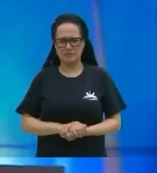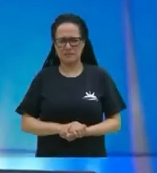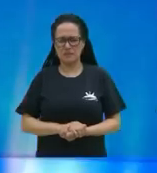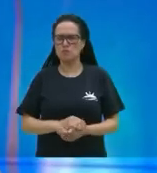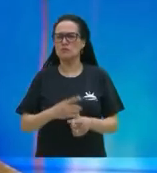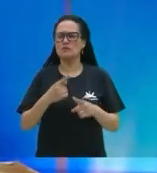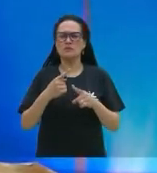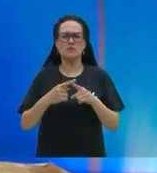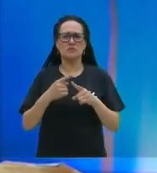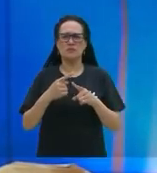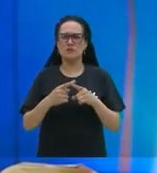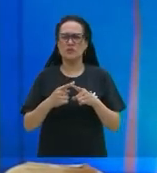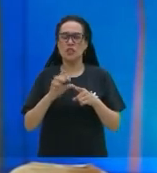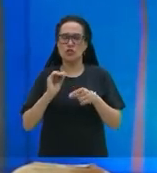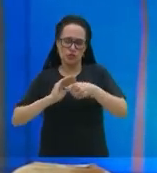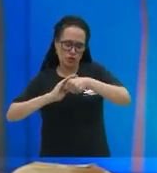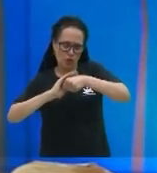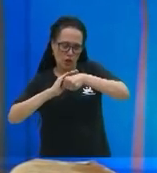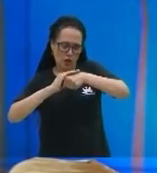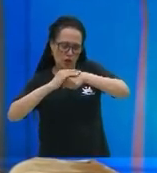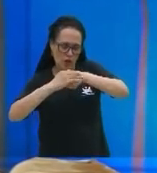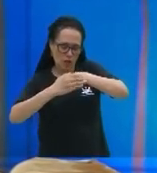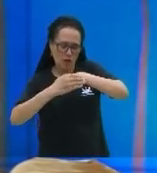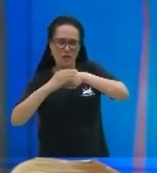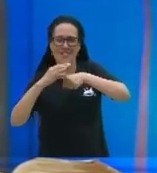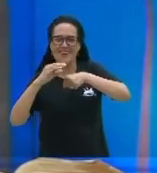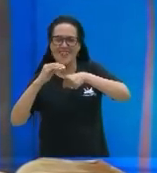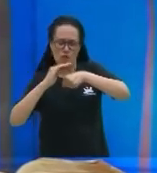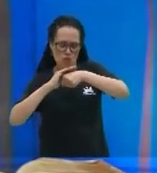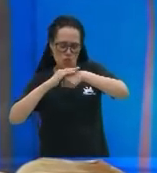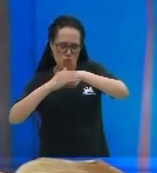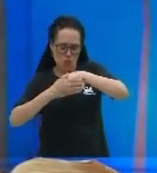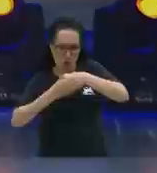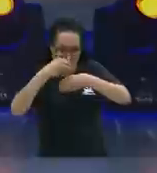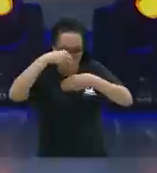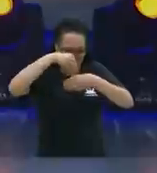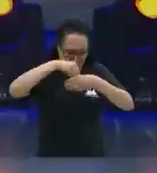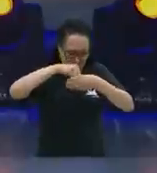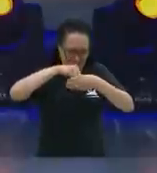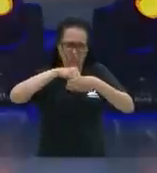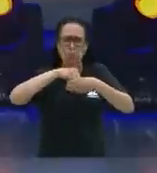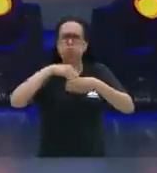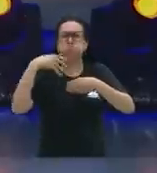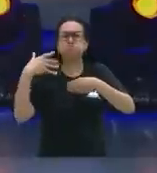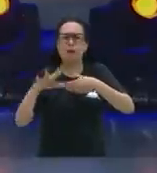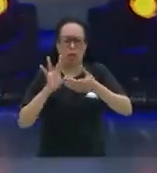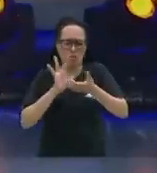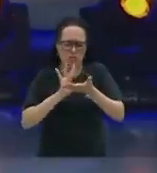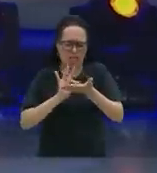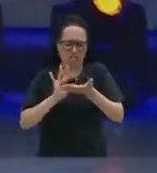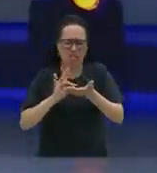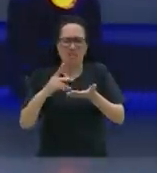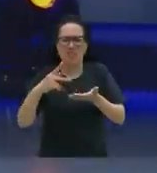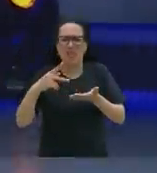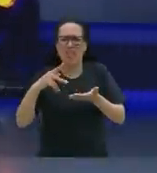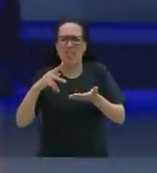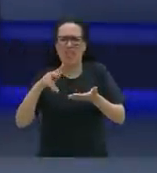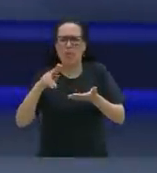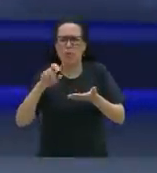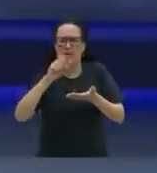porque está apenas uma casca ali por dentro, está purulento, está cheio de pus, dolorido. E se você